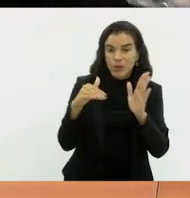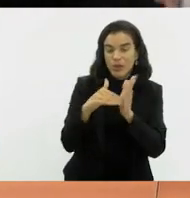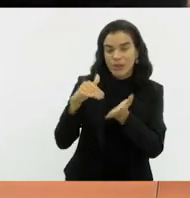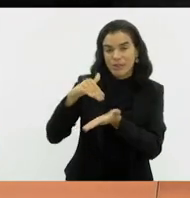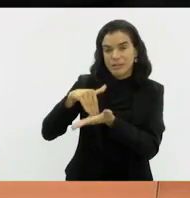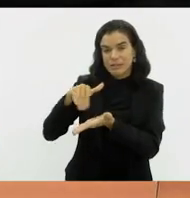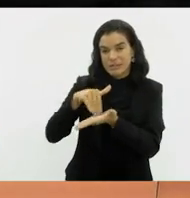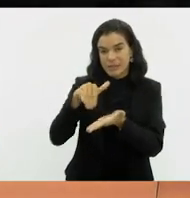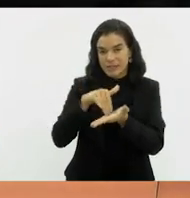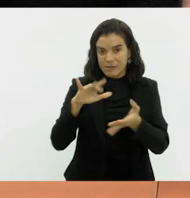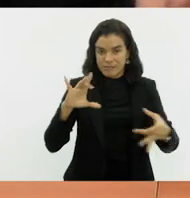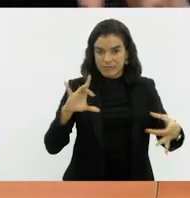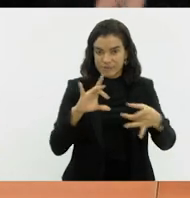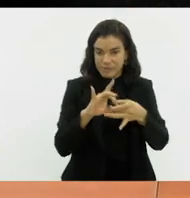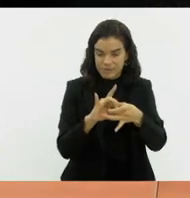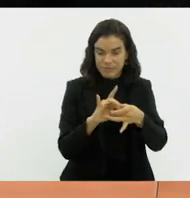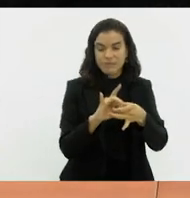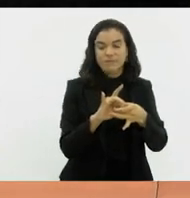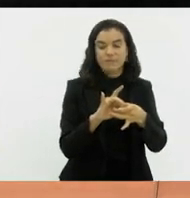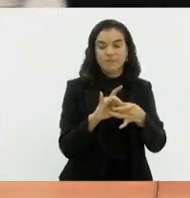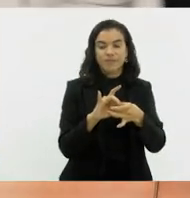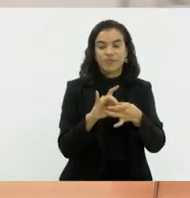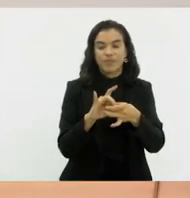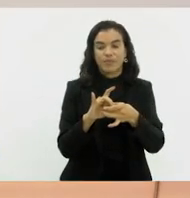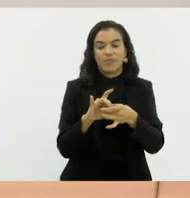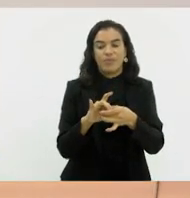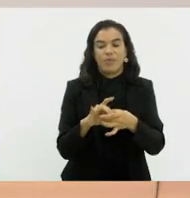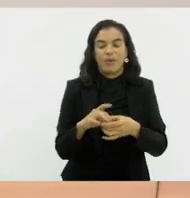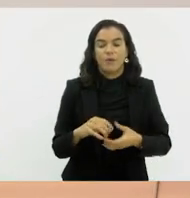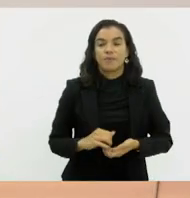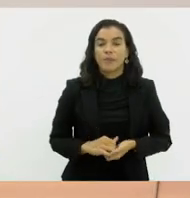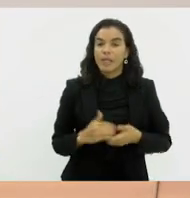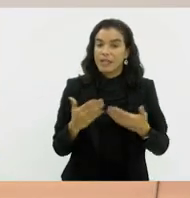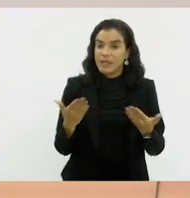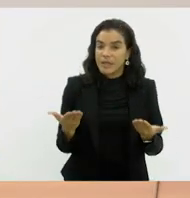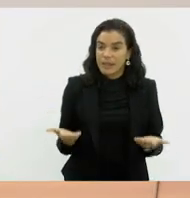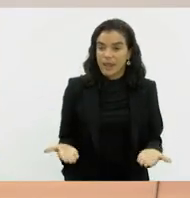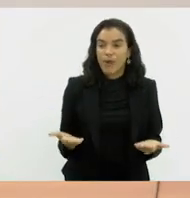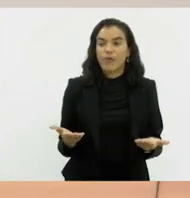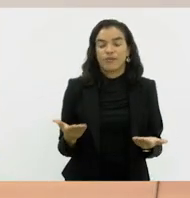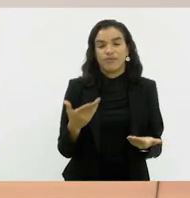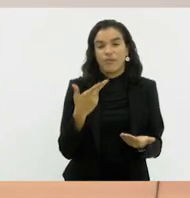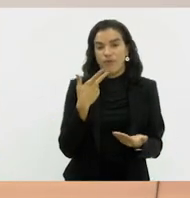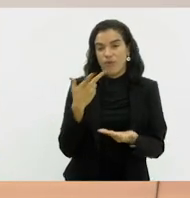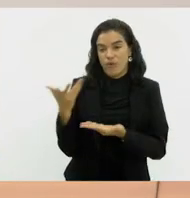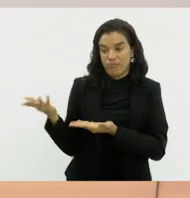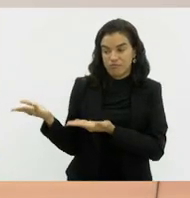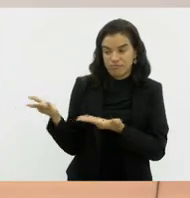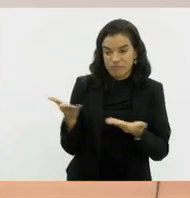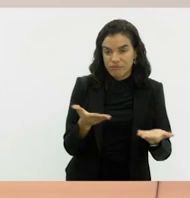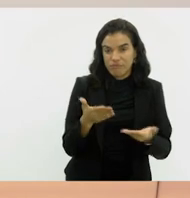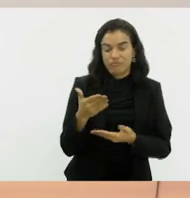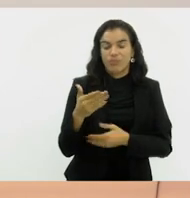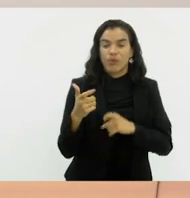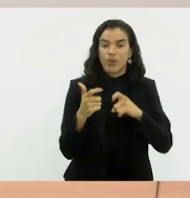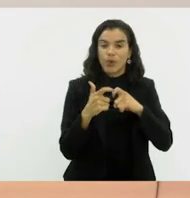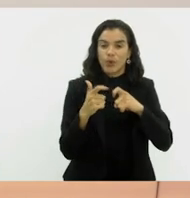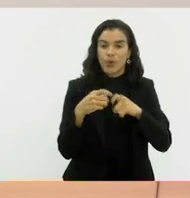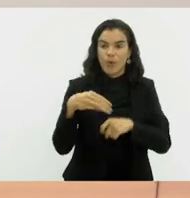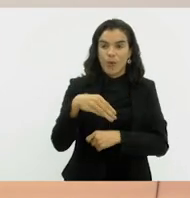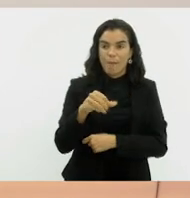para, em conjunto, enfrentarem esse tema. Então, vou passar para o doutor Mário, em seguida para o